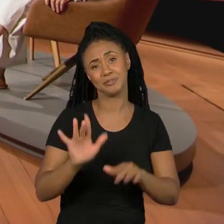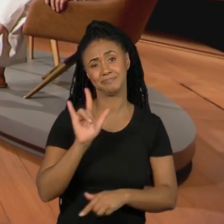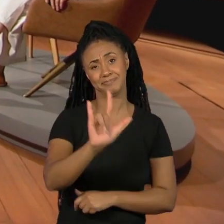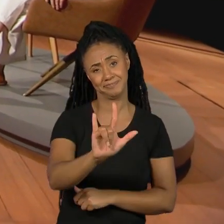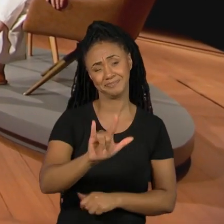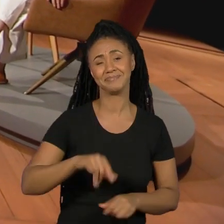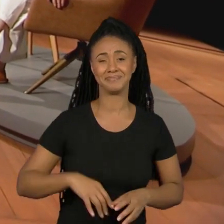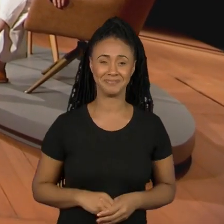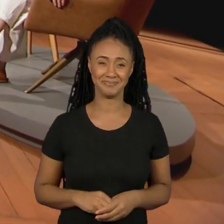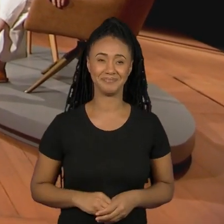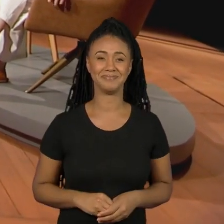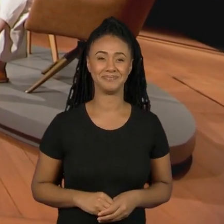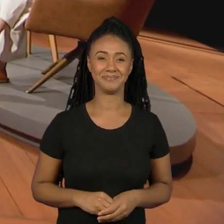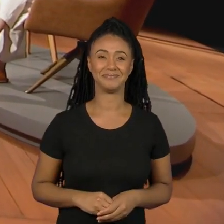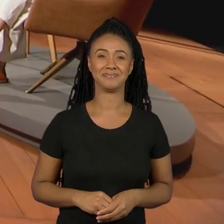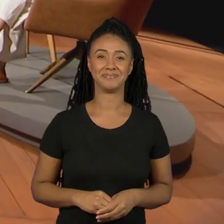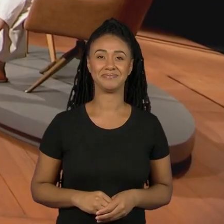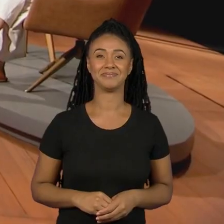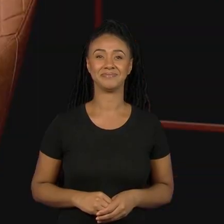amo, querido.